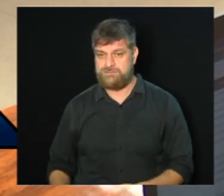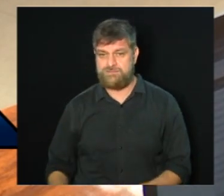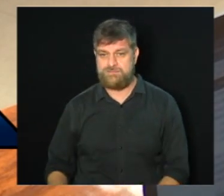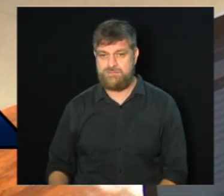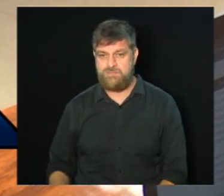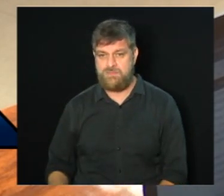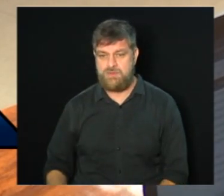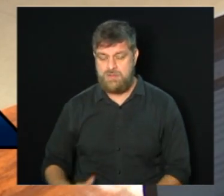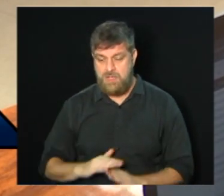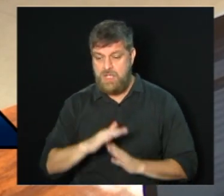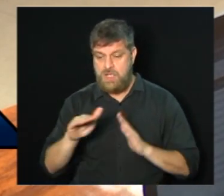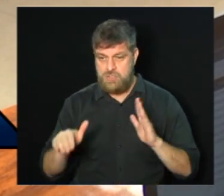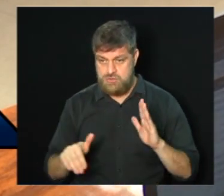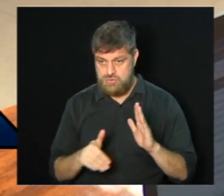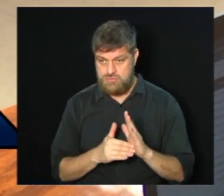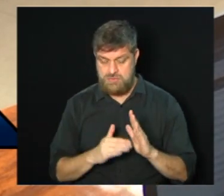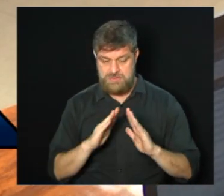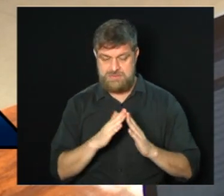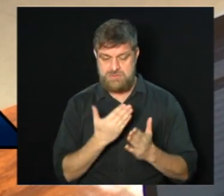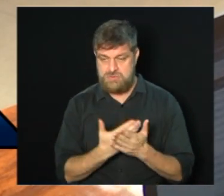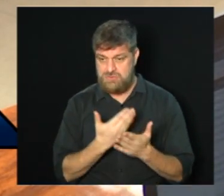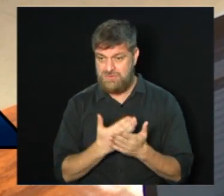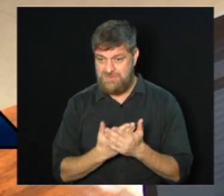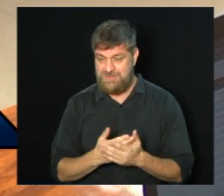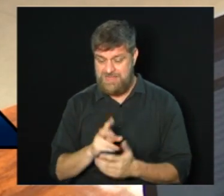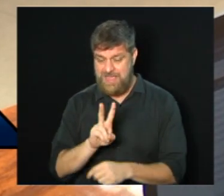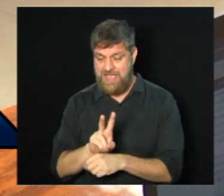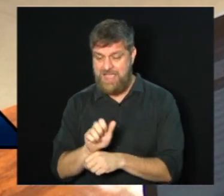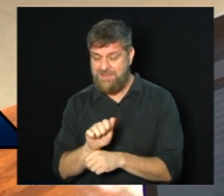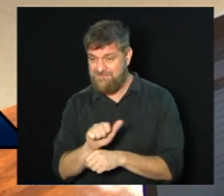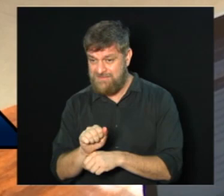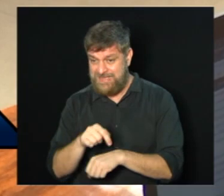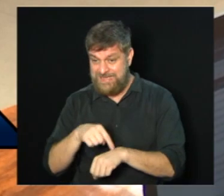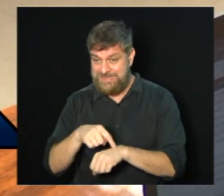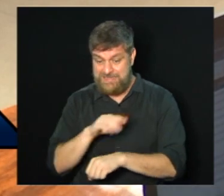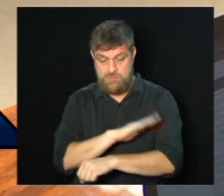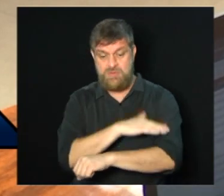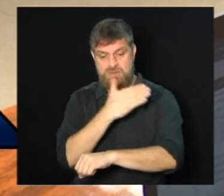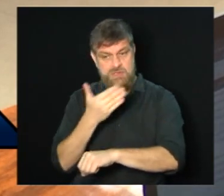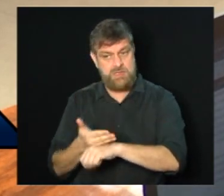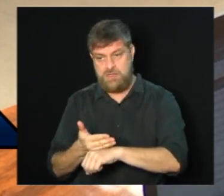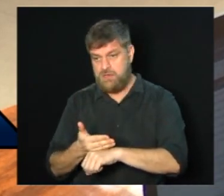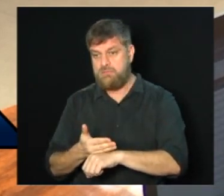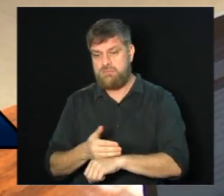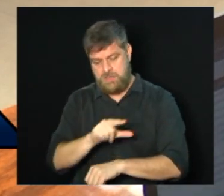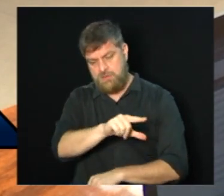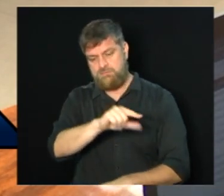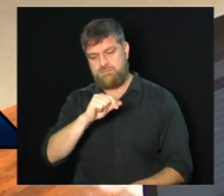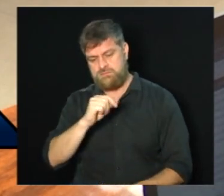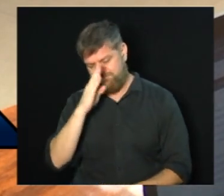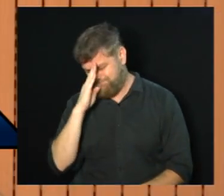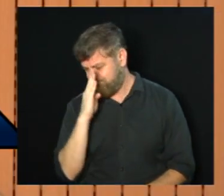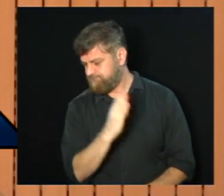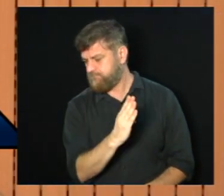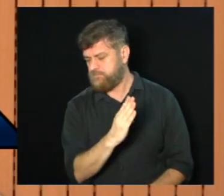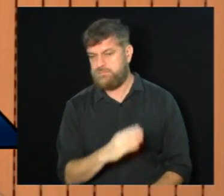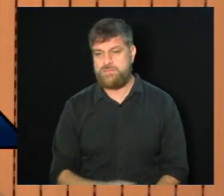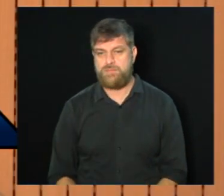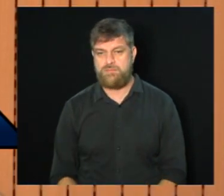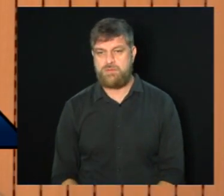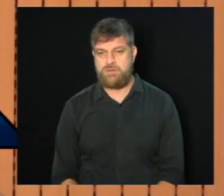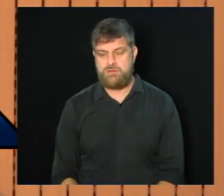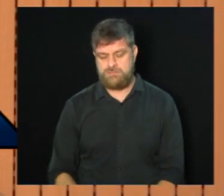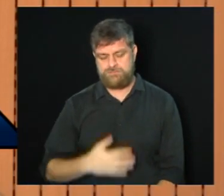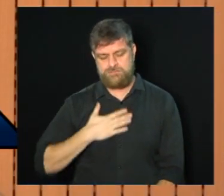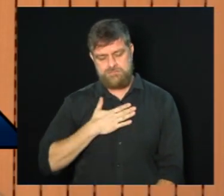quiserem oferecer vaga em tempo integral, a ideia é que isso seja priorizado. Perfeito. Como eu me